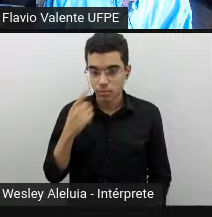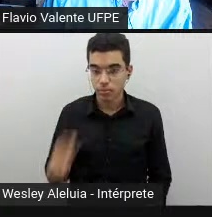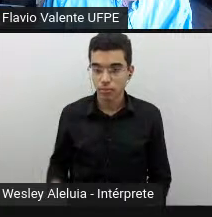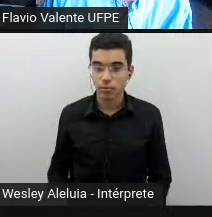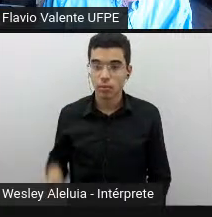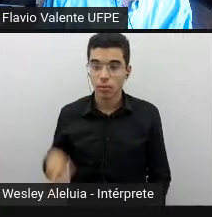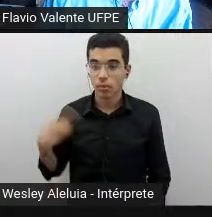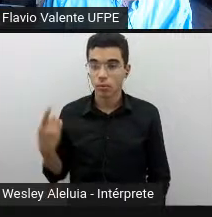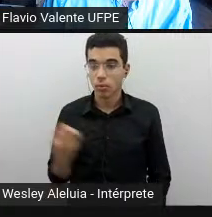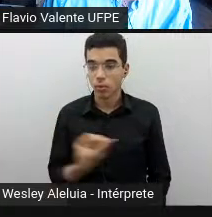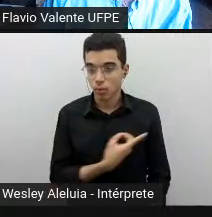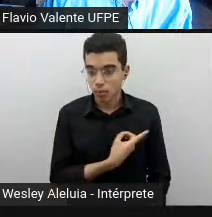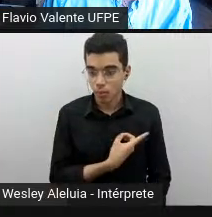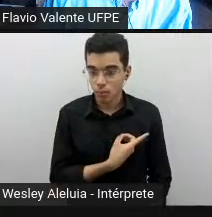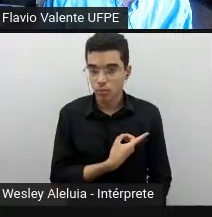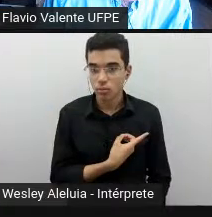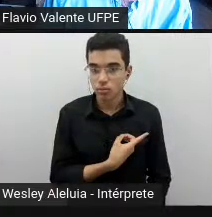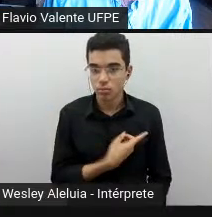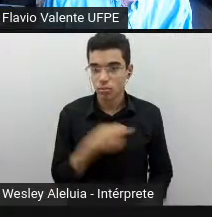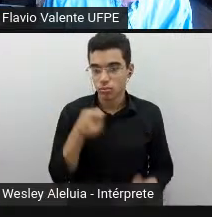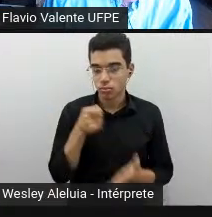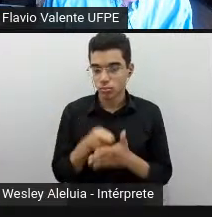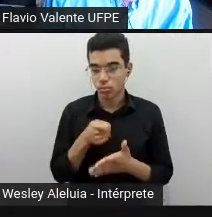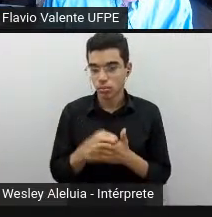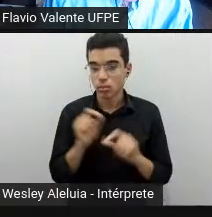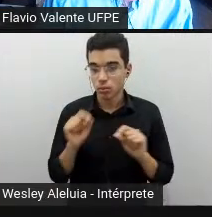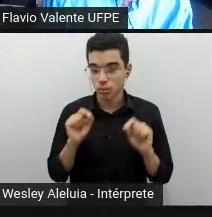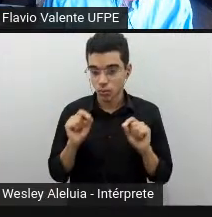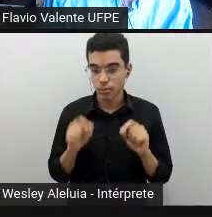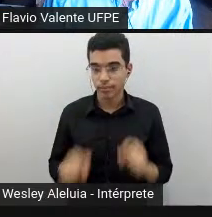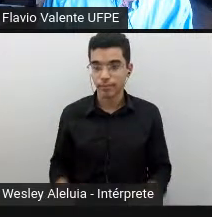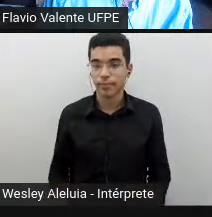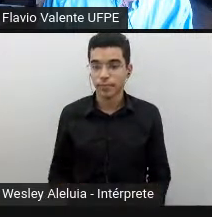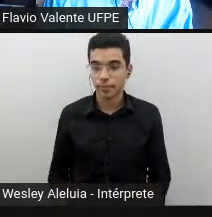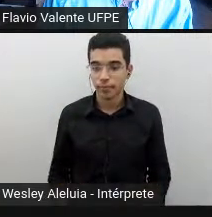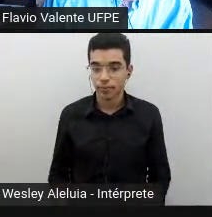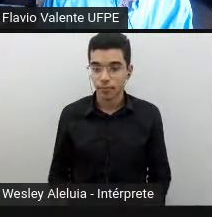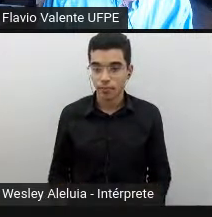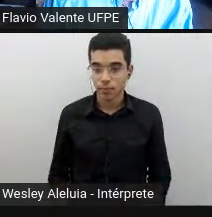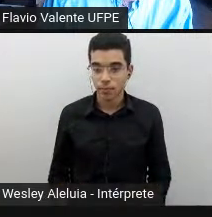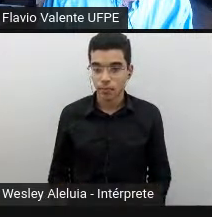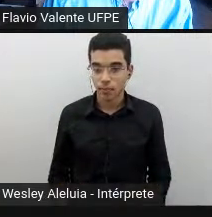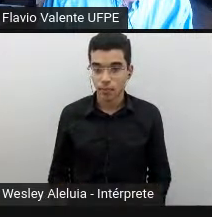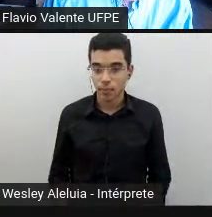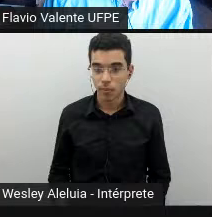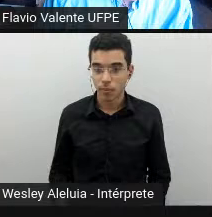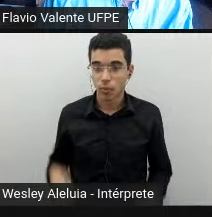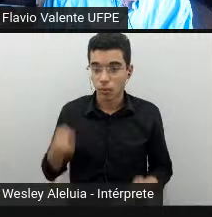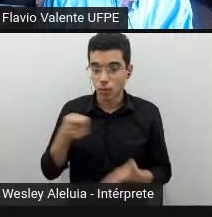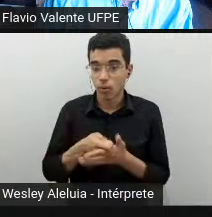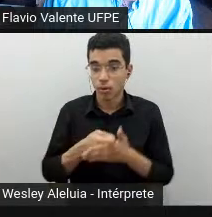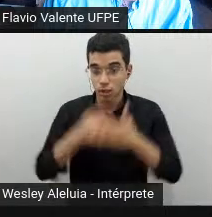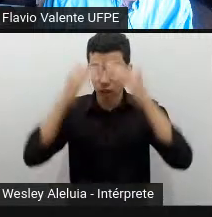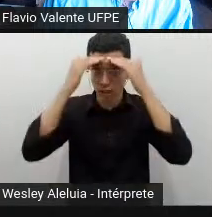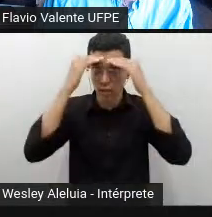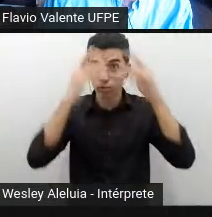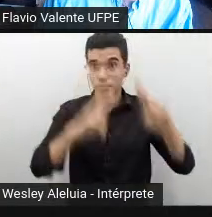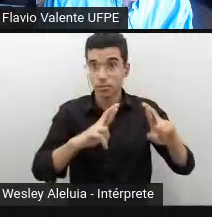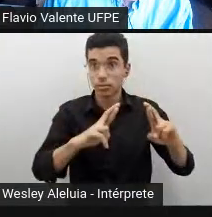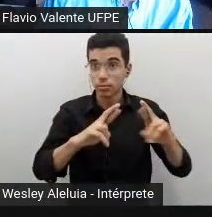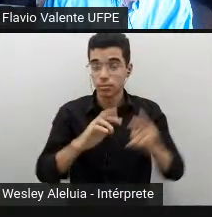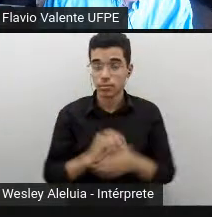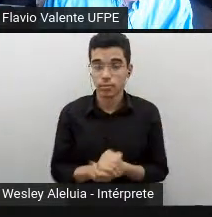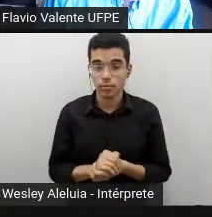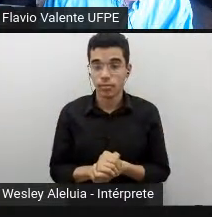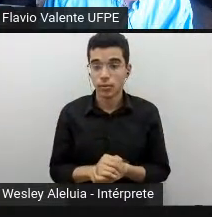com a proposta do Asmion, são a de respeitar. A obrigação de respeitar é uma obrigação negativa, no sentido de que o Estado